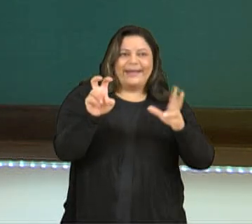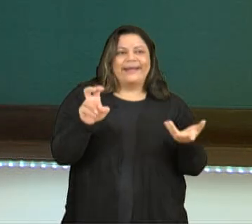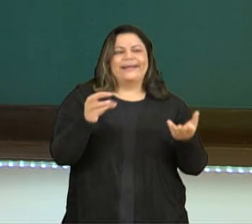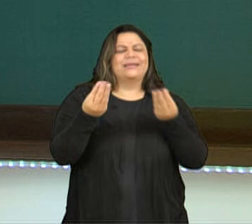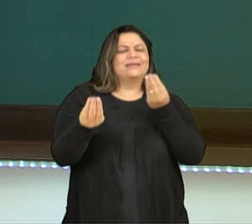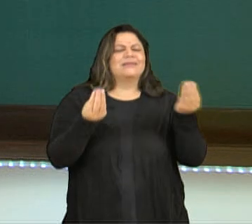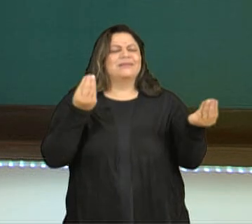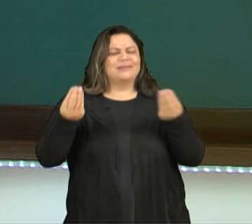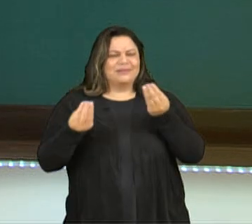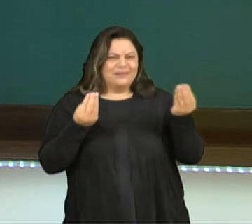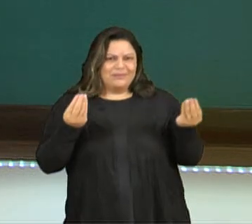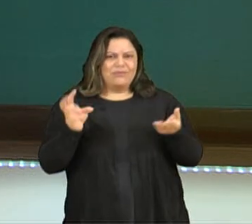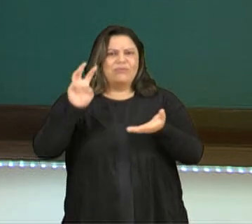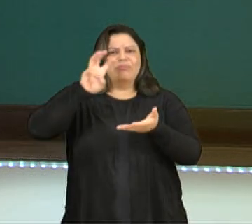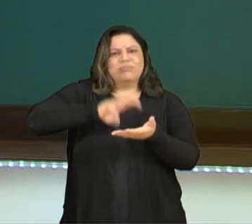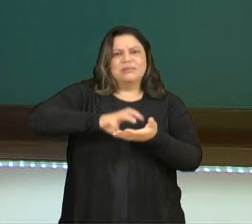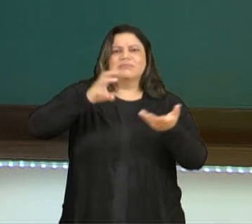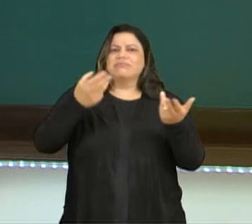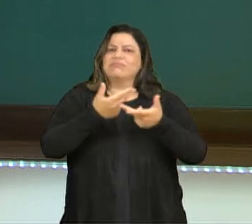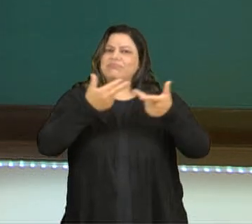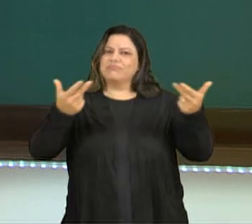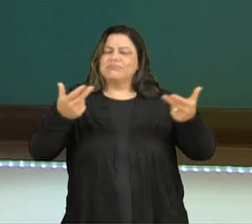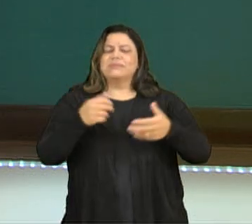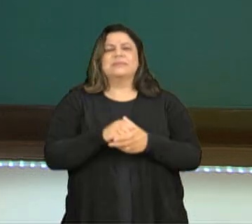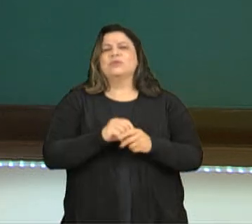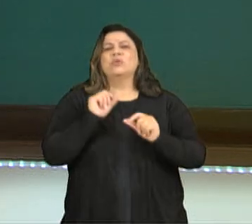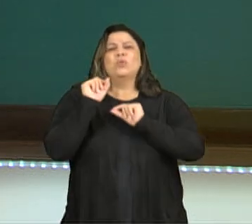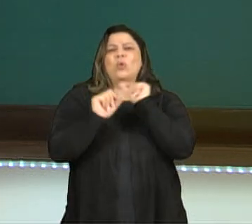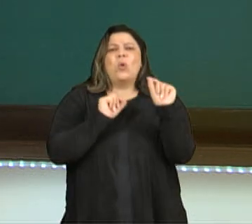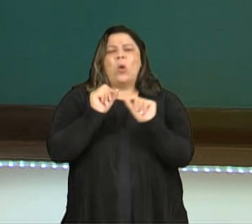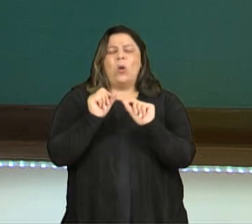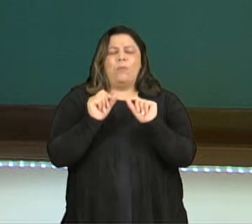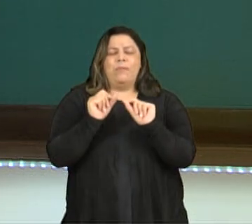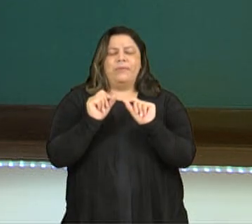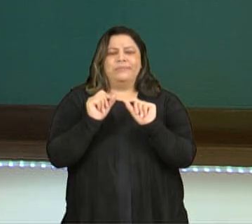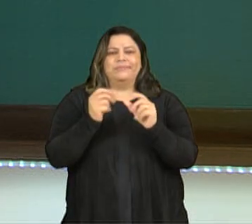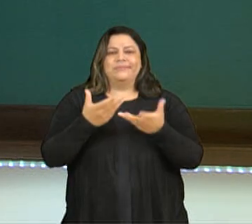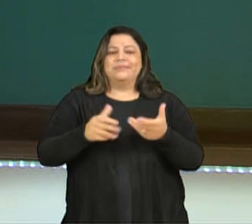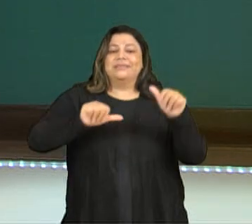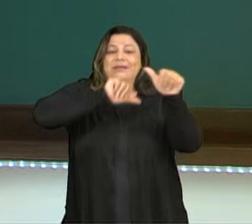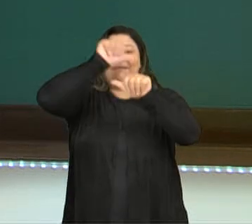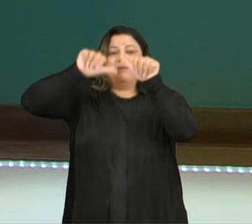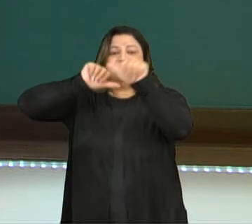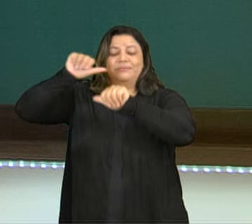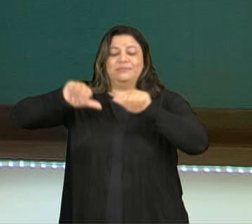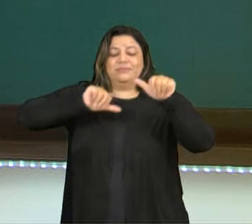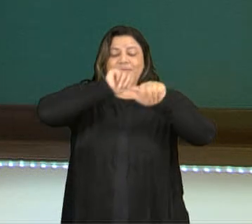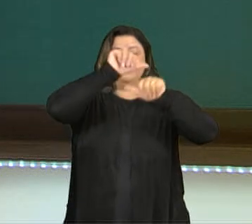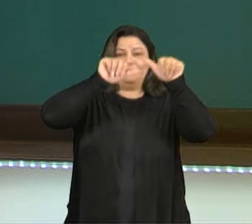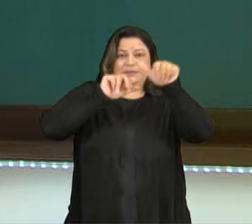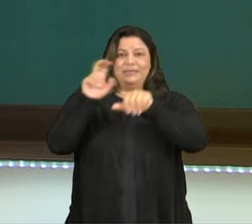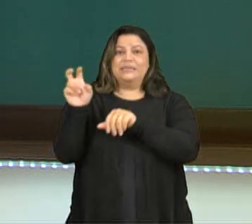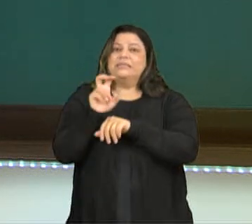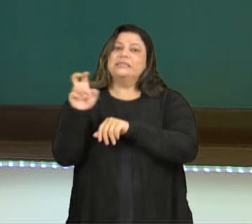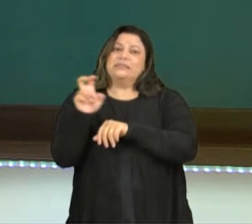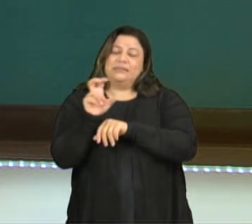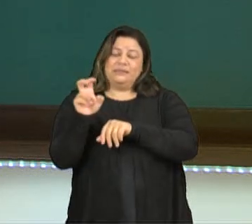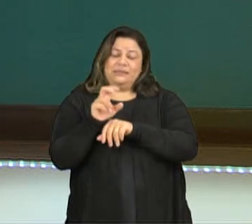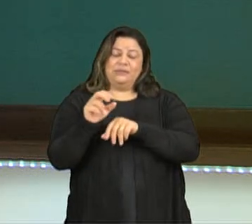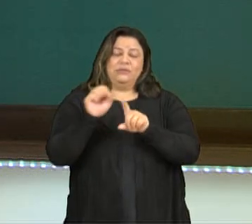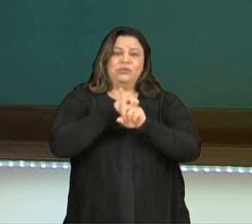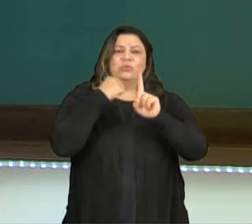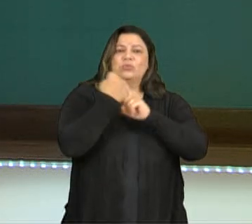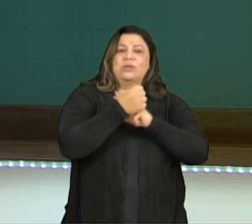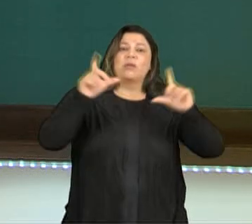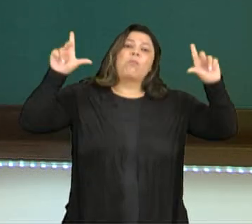manter a disponibilidade dos recursos? Como que eu faço para que, mesmo eles sendo renováveis, a sociedade não esgote esses recursos de